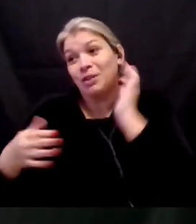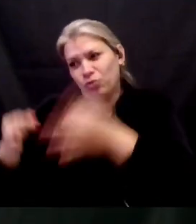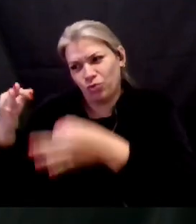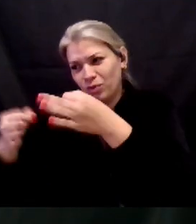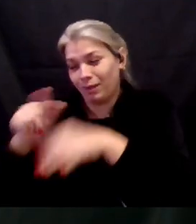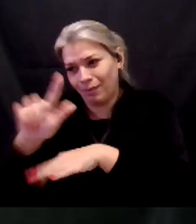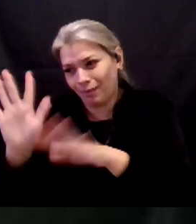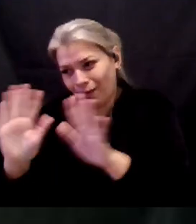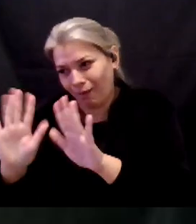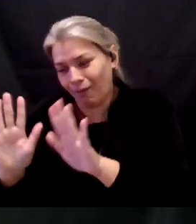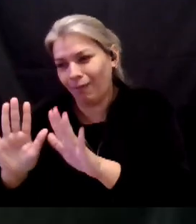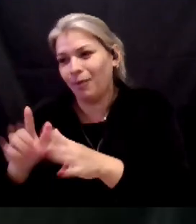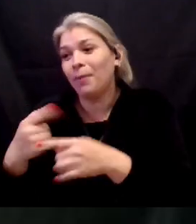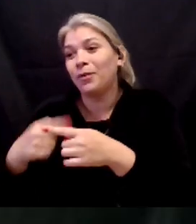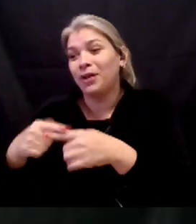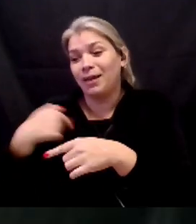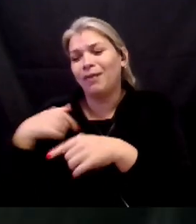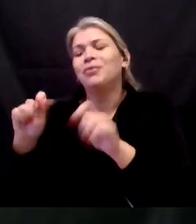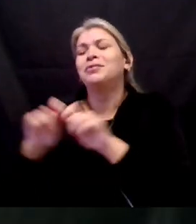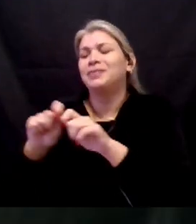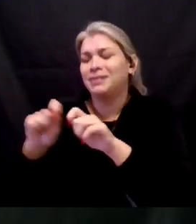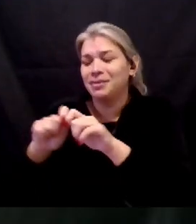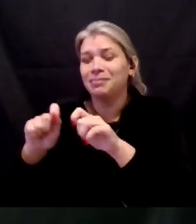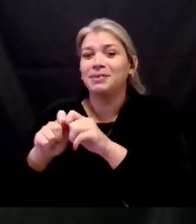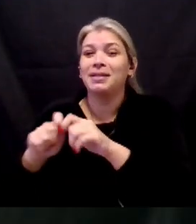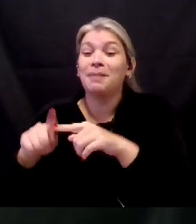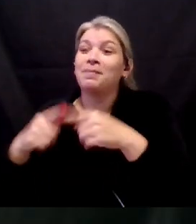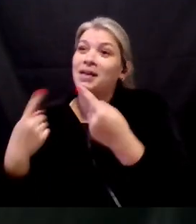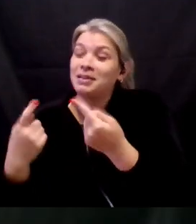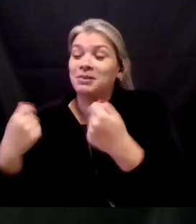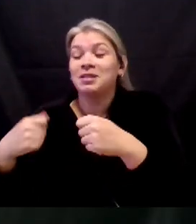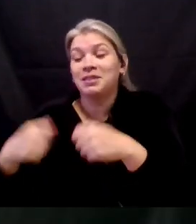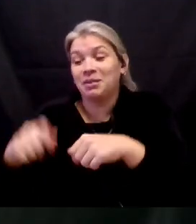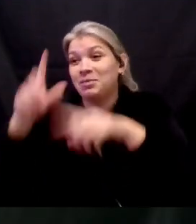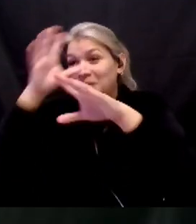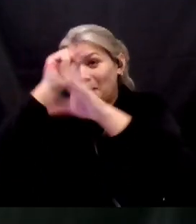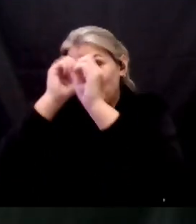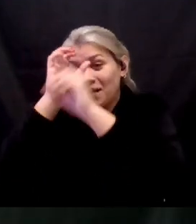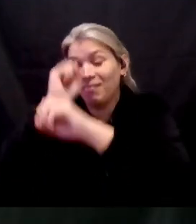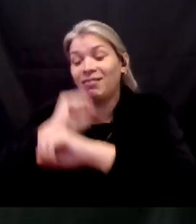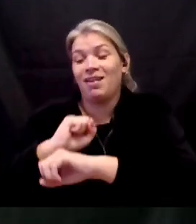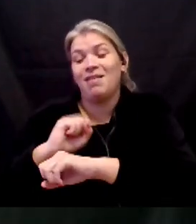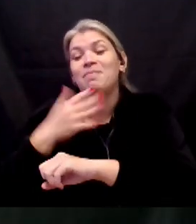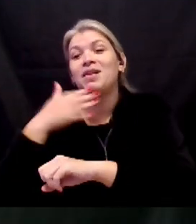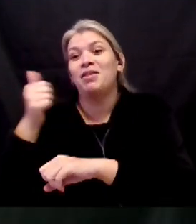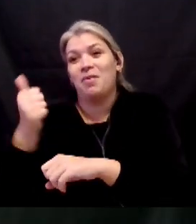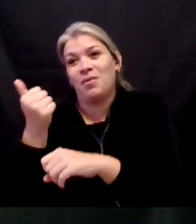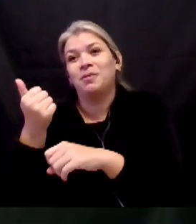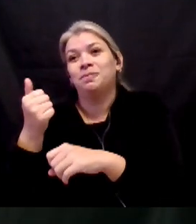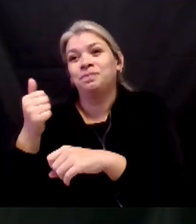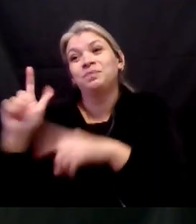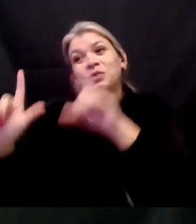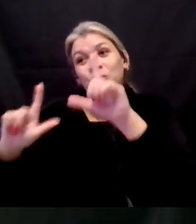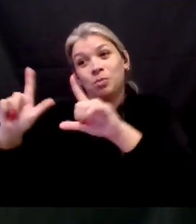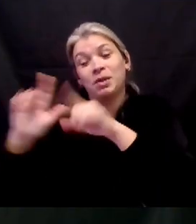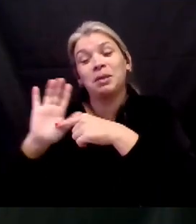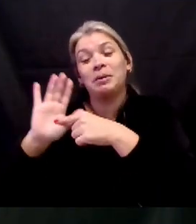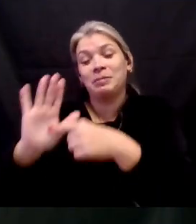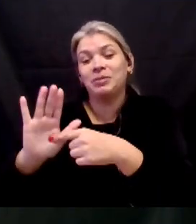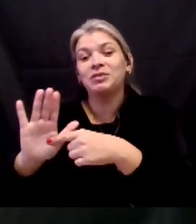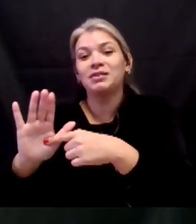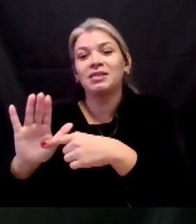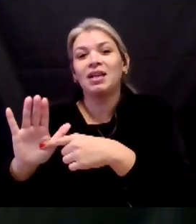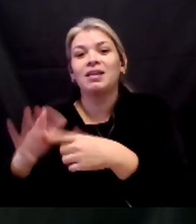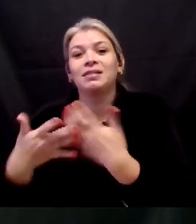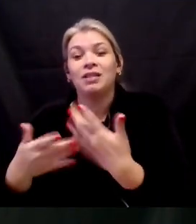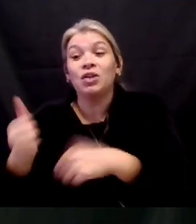gente precisa aprender, e é por isso que nós temos o programa, nós temos essa proposta, e a gente traz profissionais que são